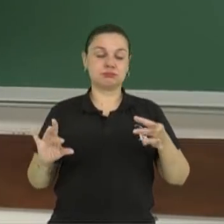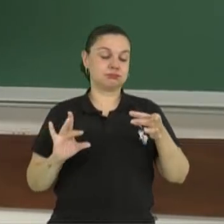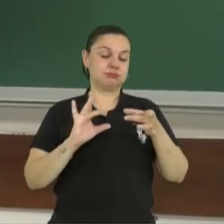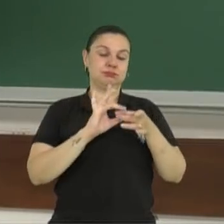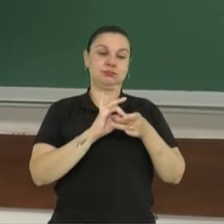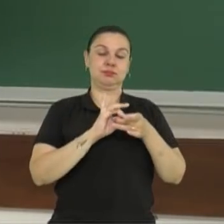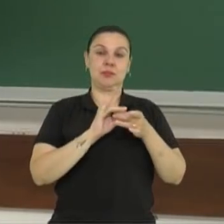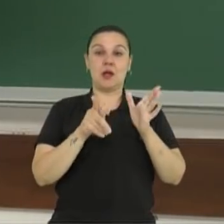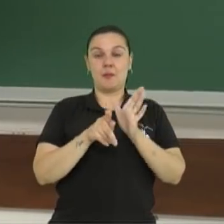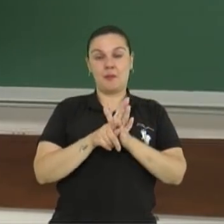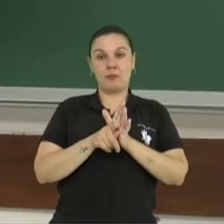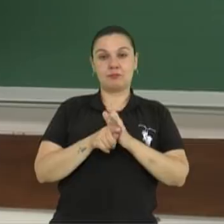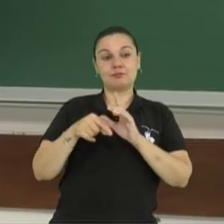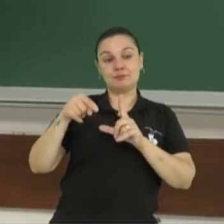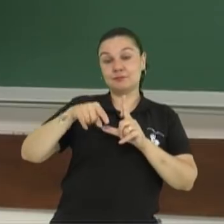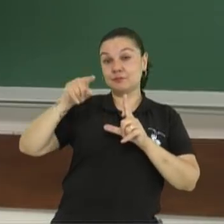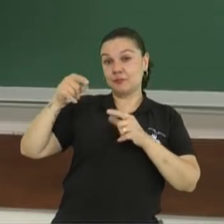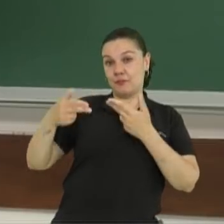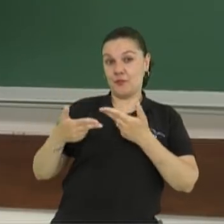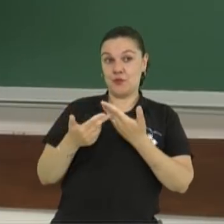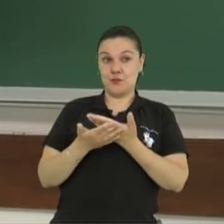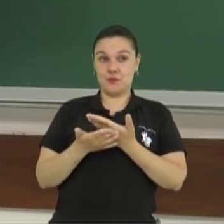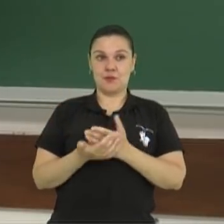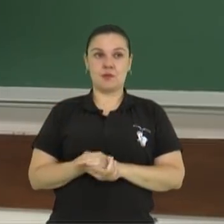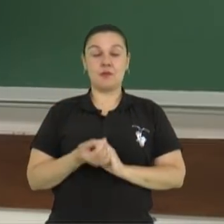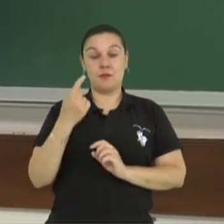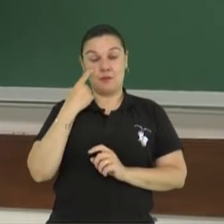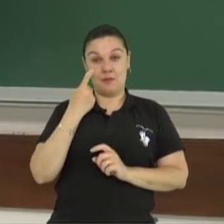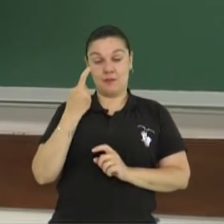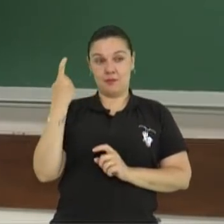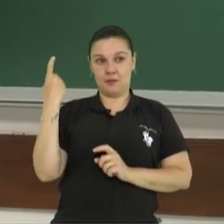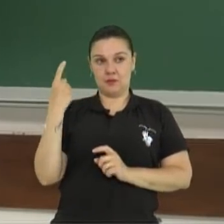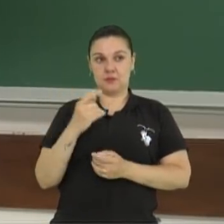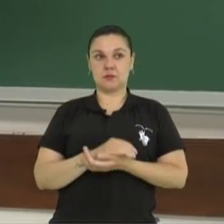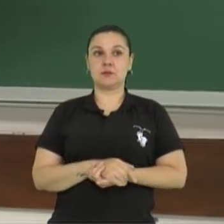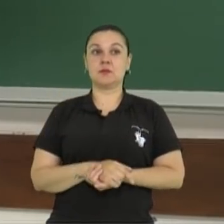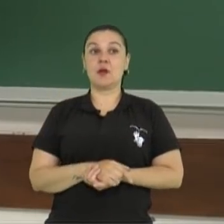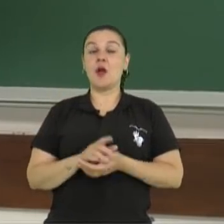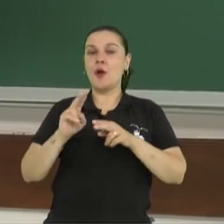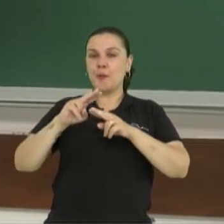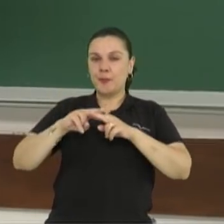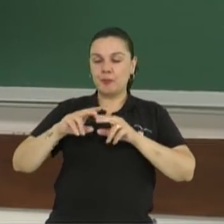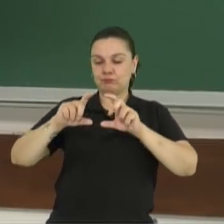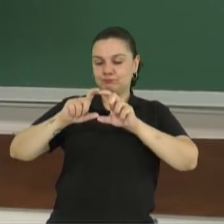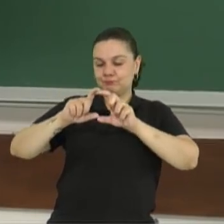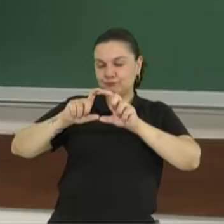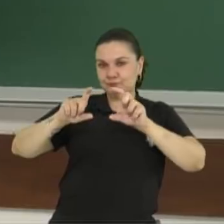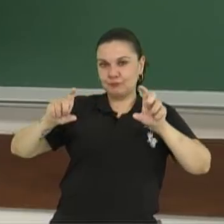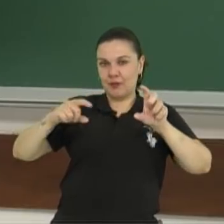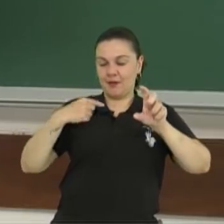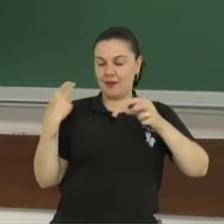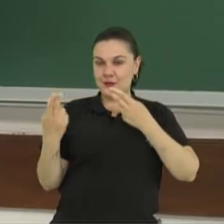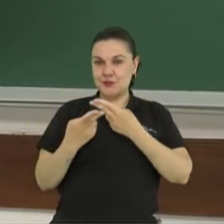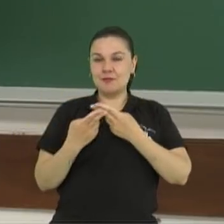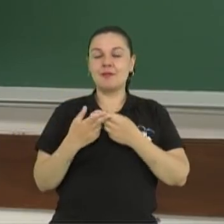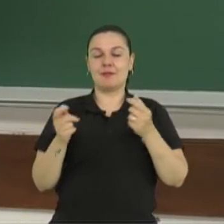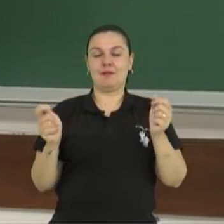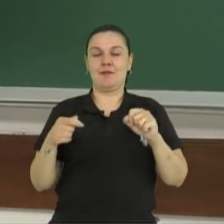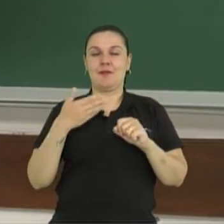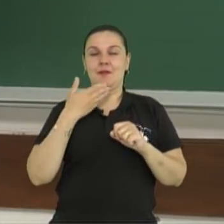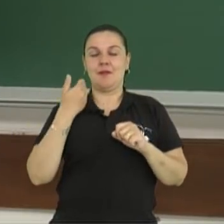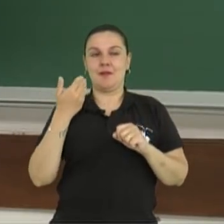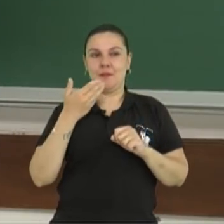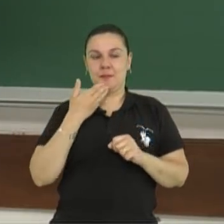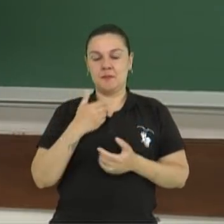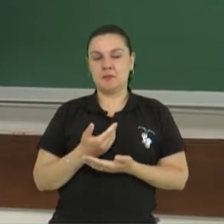corresponde essa escala que eu estou estudando. Então, vamos lá. E para isso, né, nós podemos utilizar